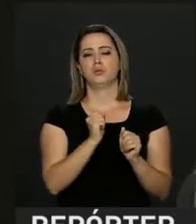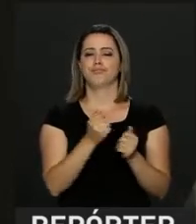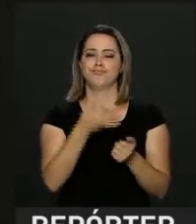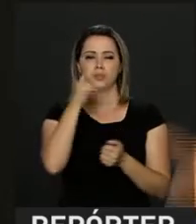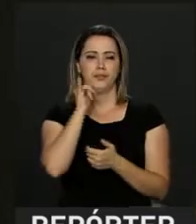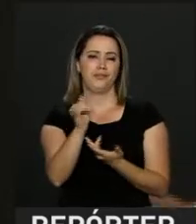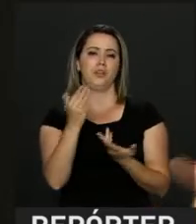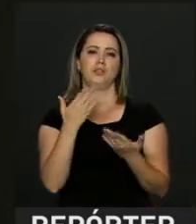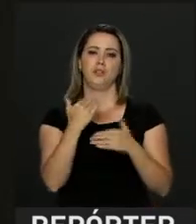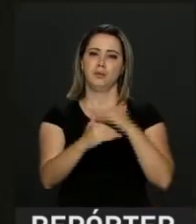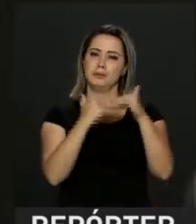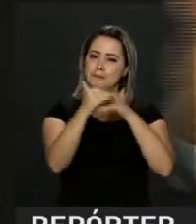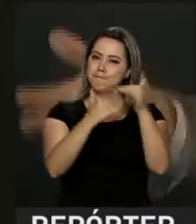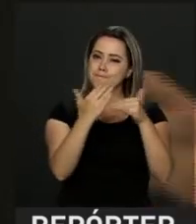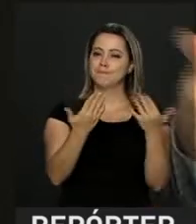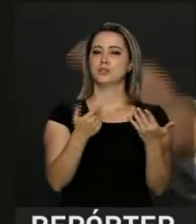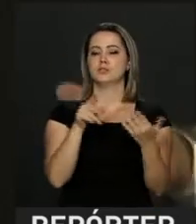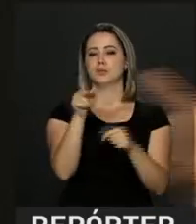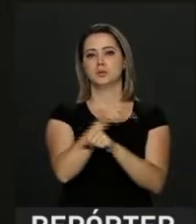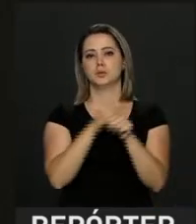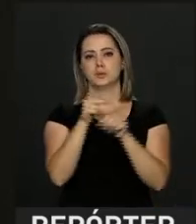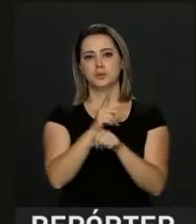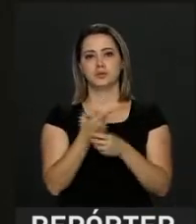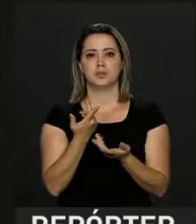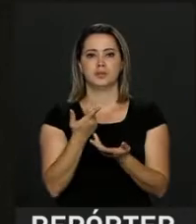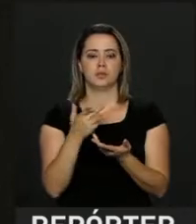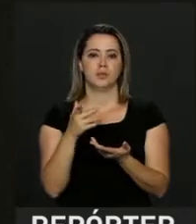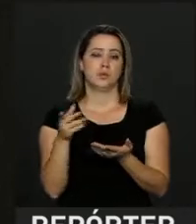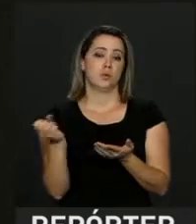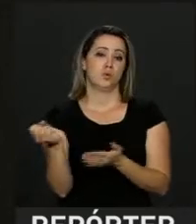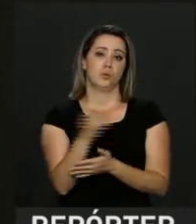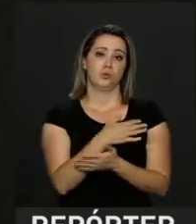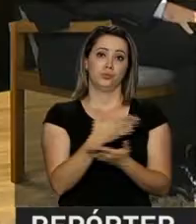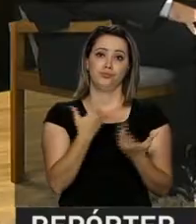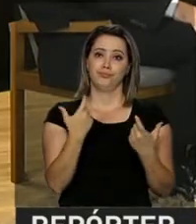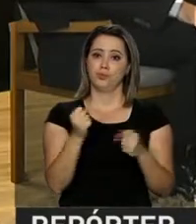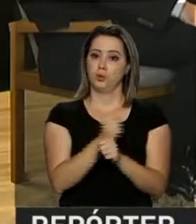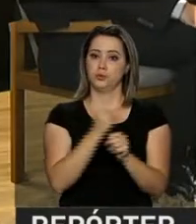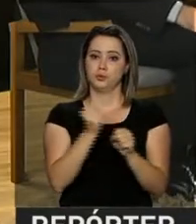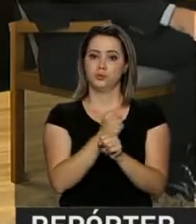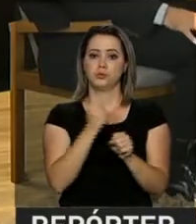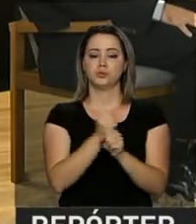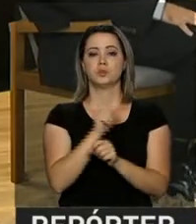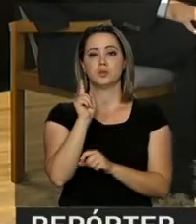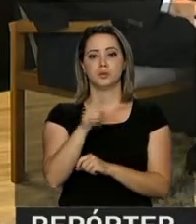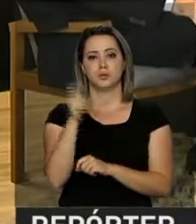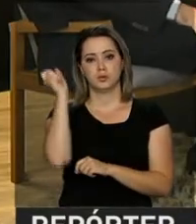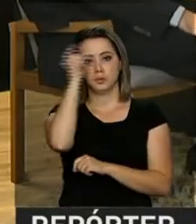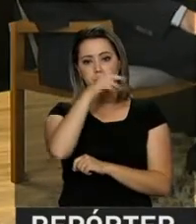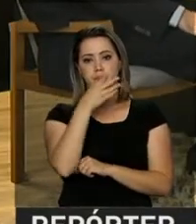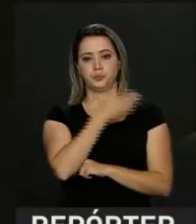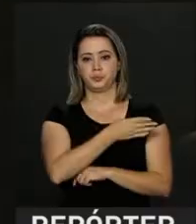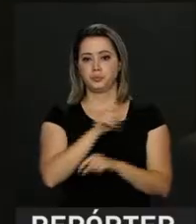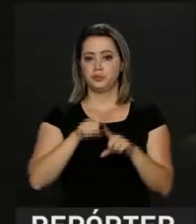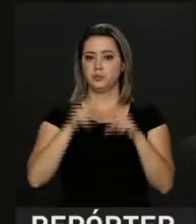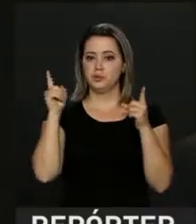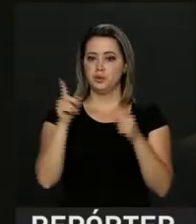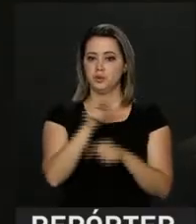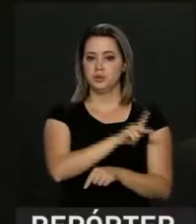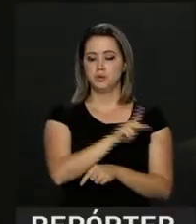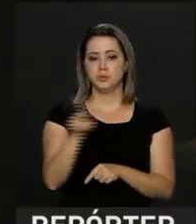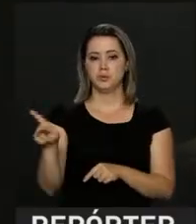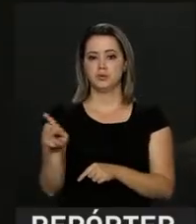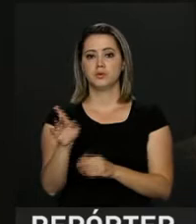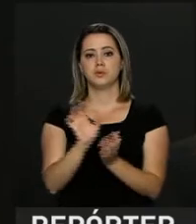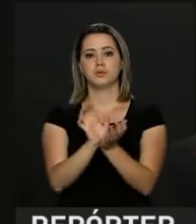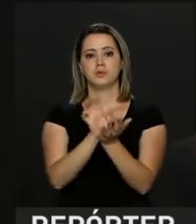especialmente investimento vai ser difícil fazer um novo porto de suape sem uma reforma da previdência já para o professor de economia da universidade federal de pernambuco